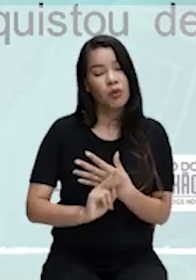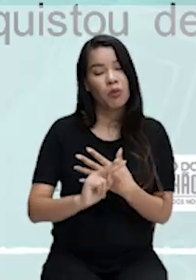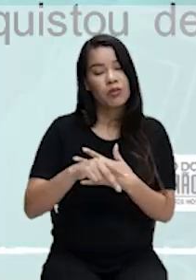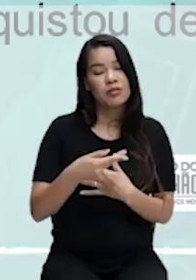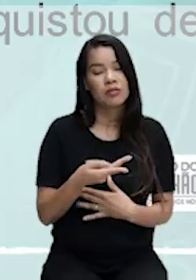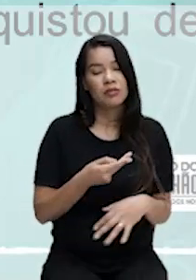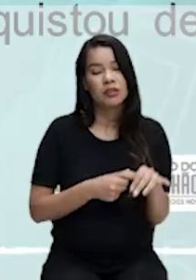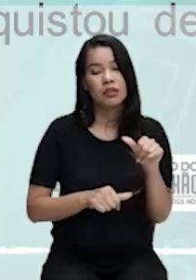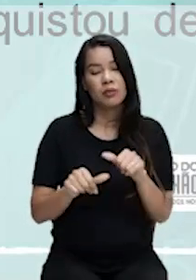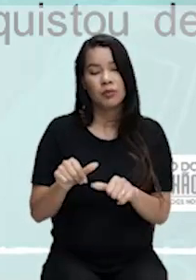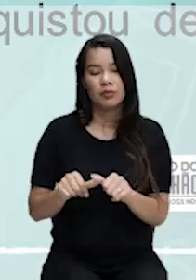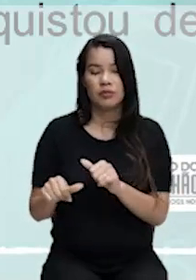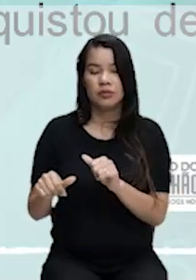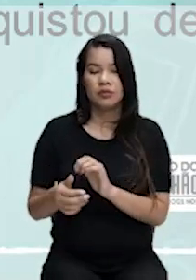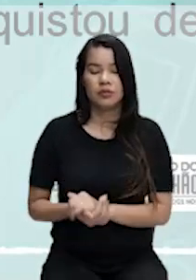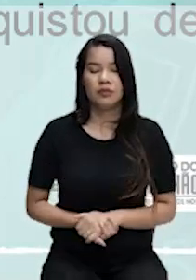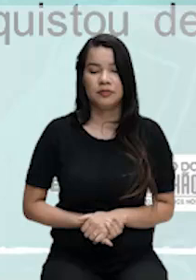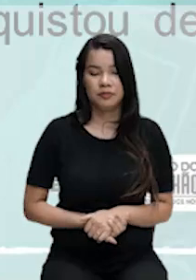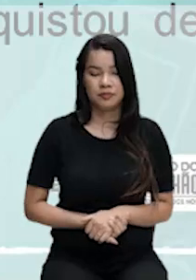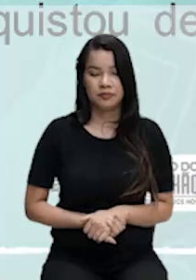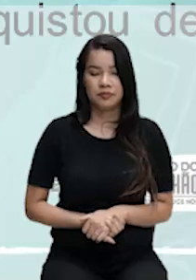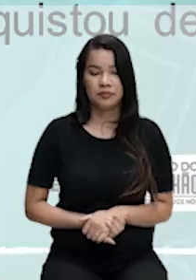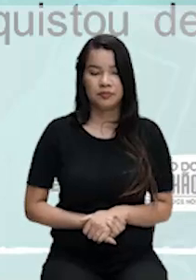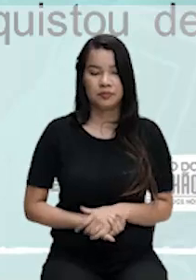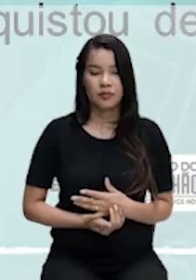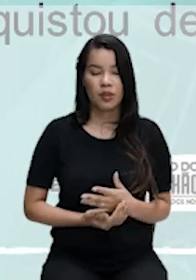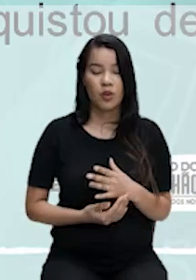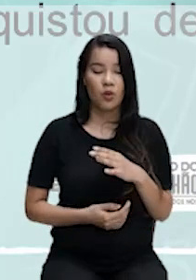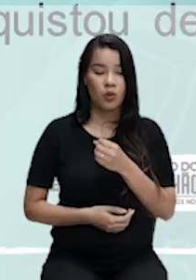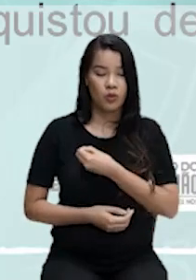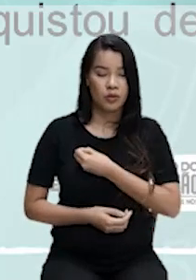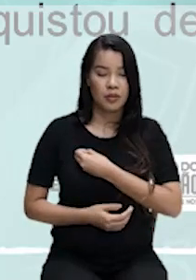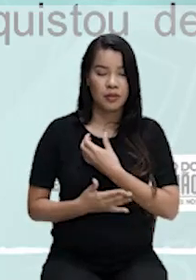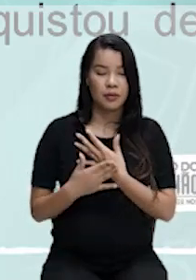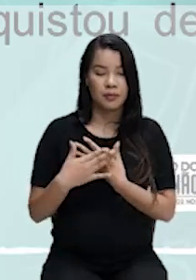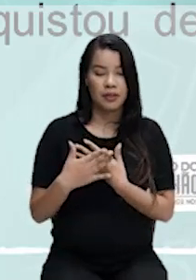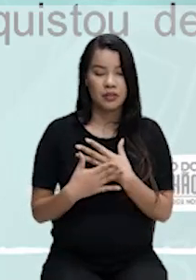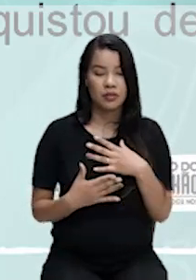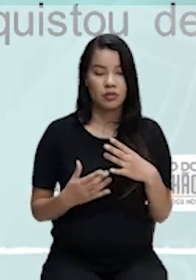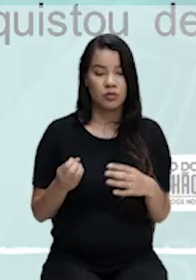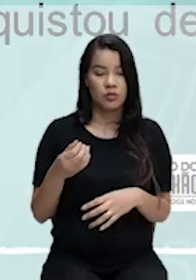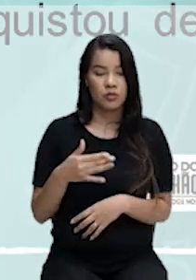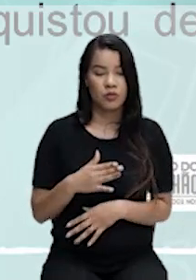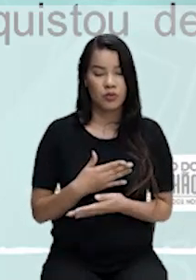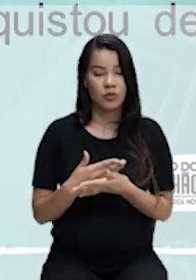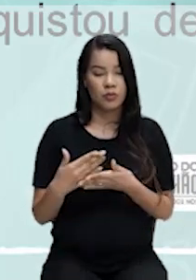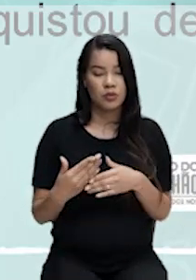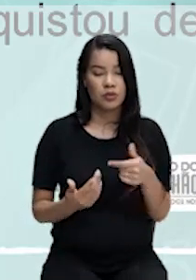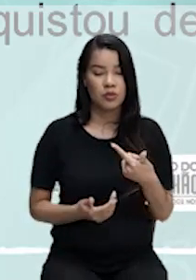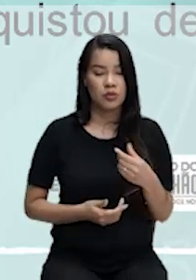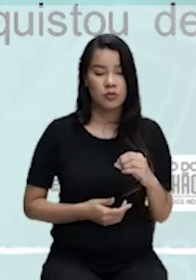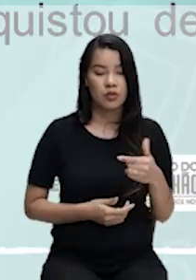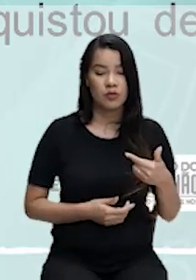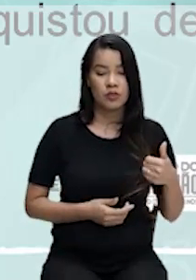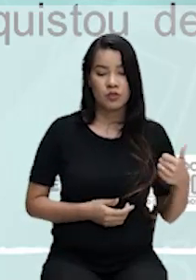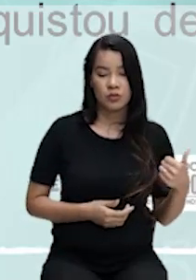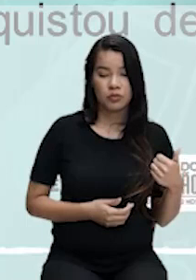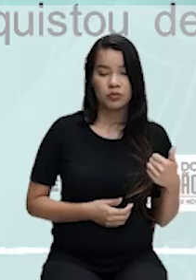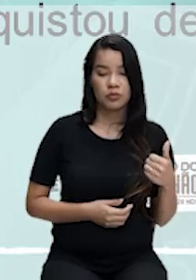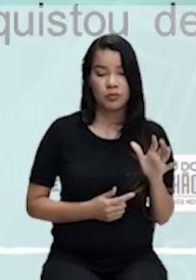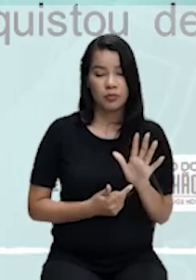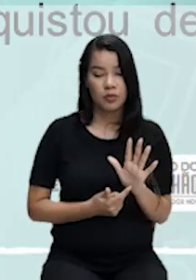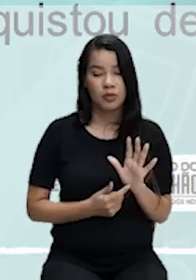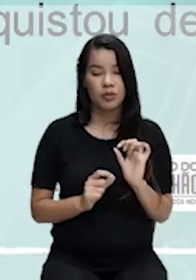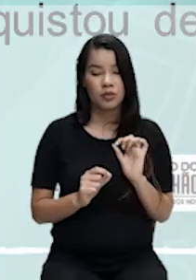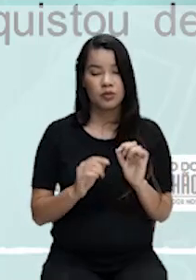na lista das 10 redes sociais mais usadas no Brasil. O número mais recente, do começo de 2021, indica que os